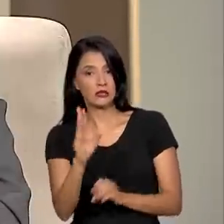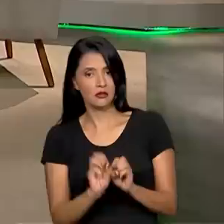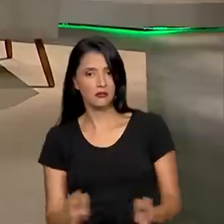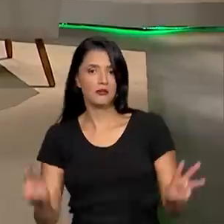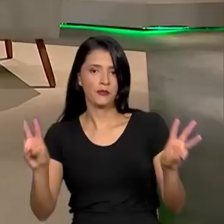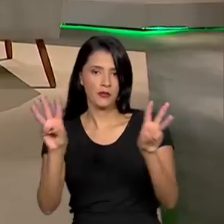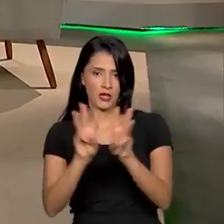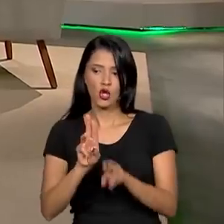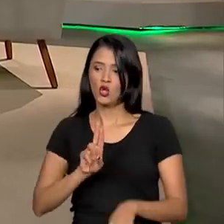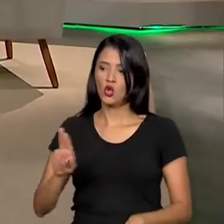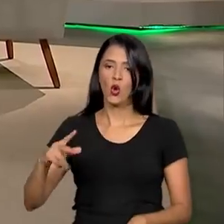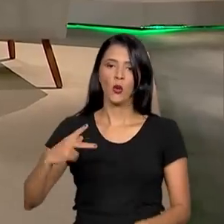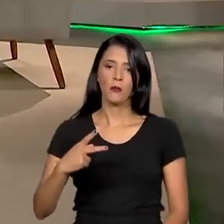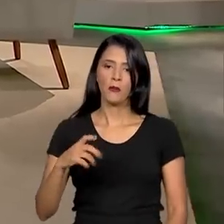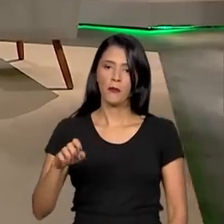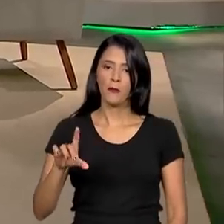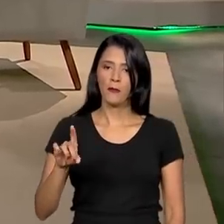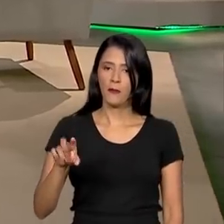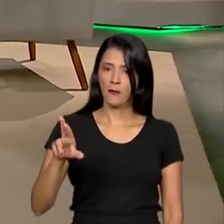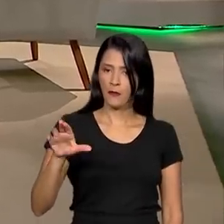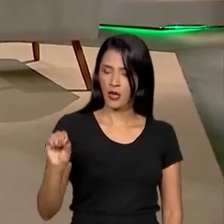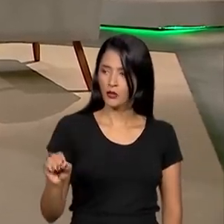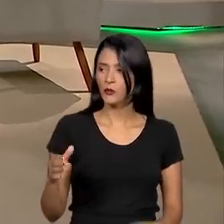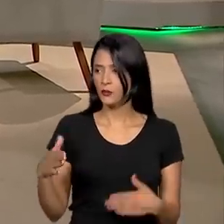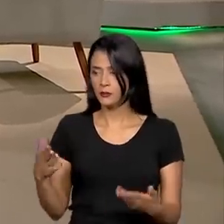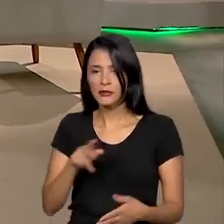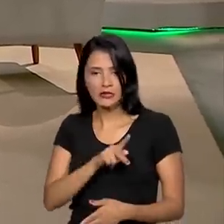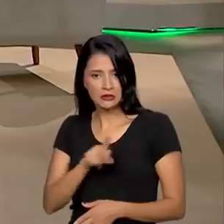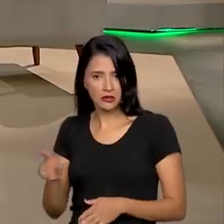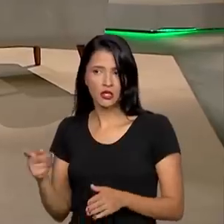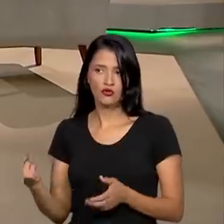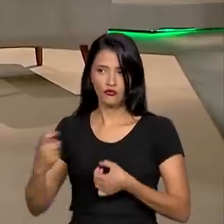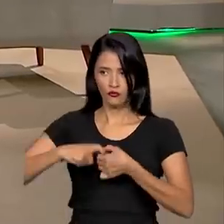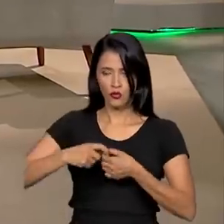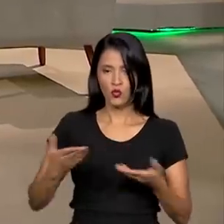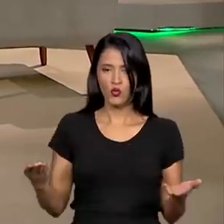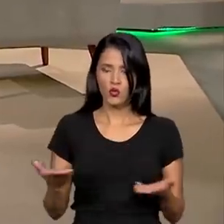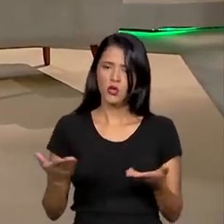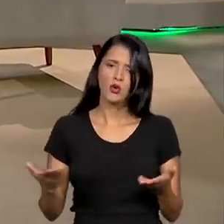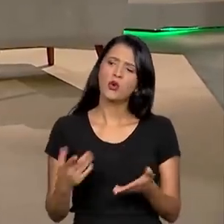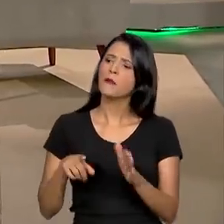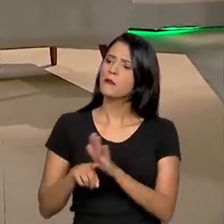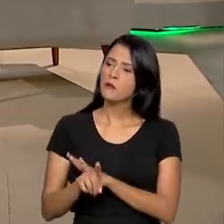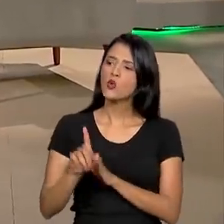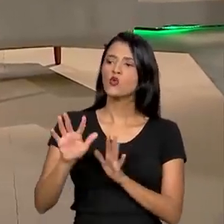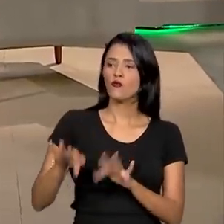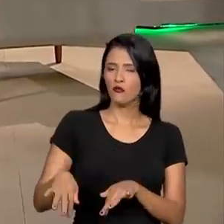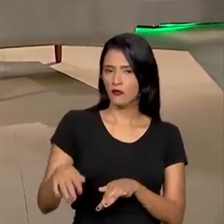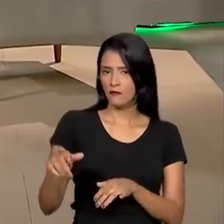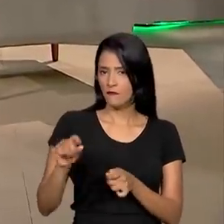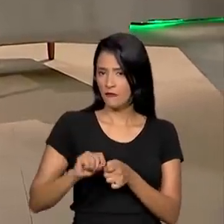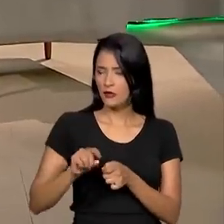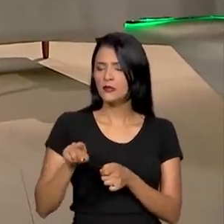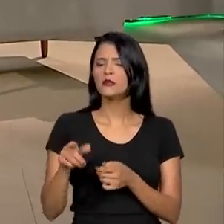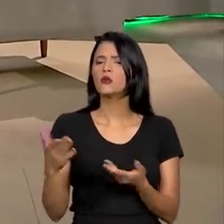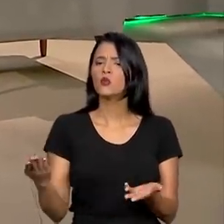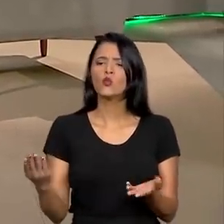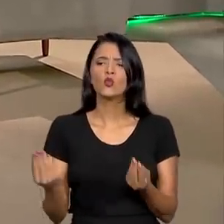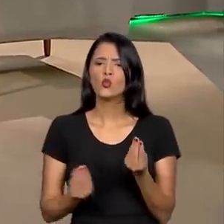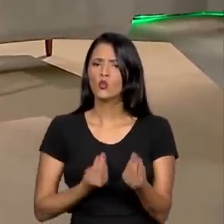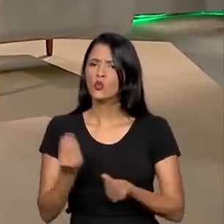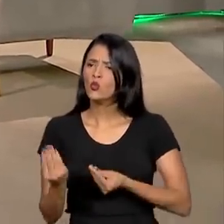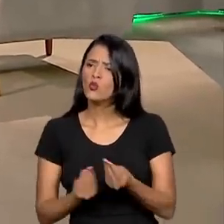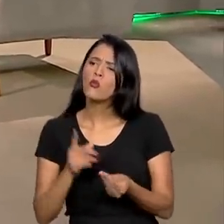Mastrobuono. Presidente, então a gente retoma o segundo bloco com aquela pergunta que eu deixei para o senhor no fim do primeiro bloco. Como que essa